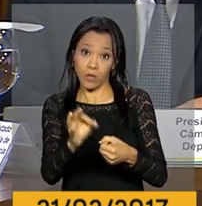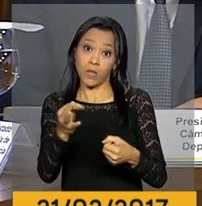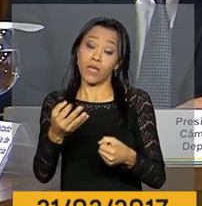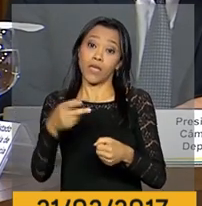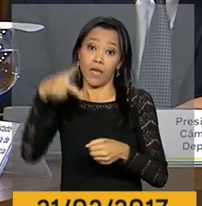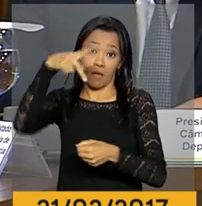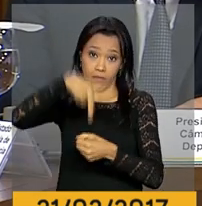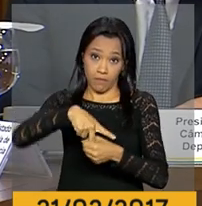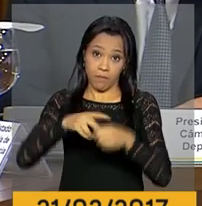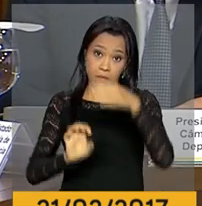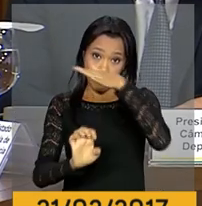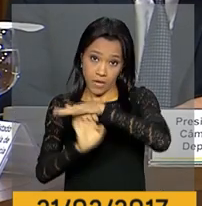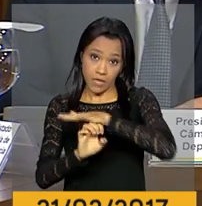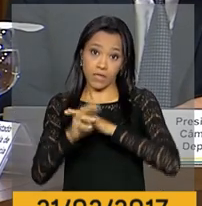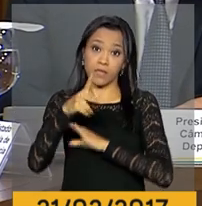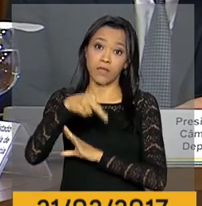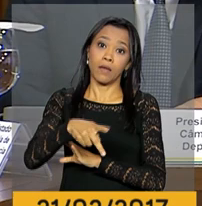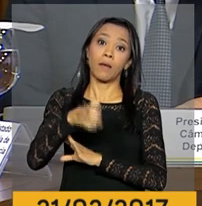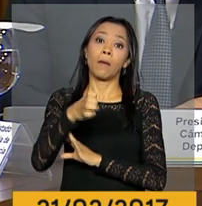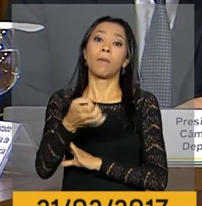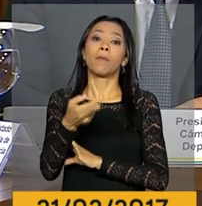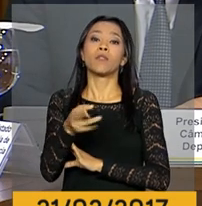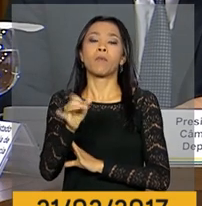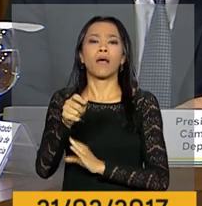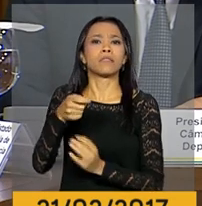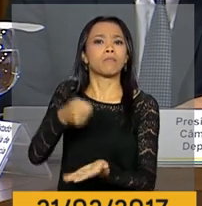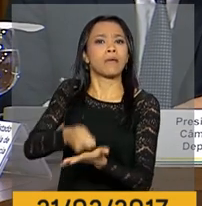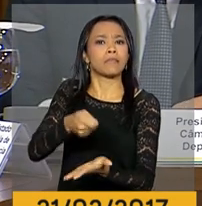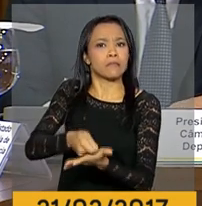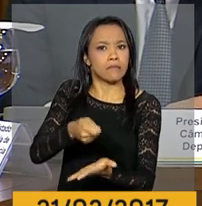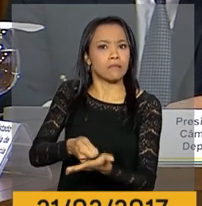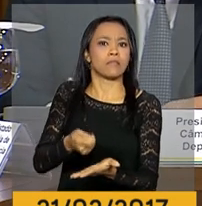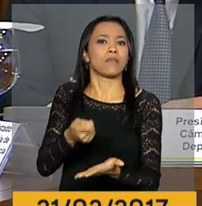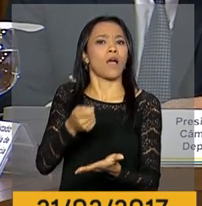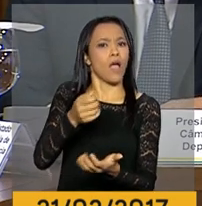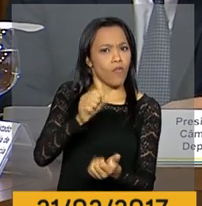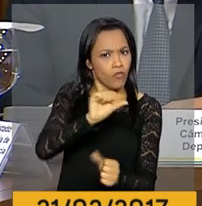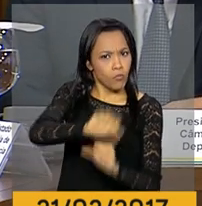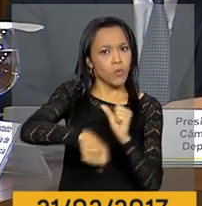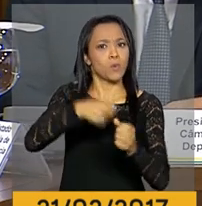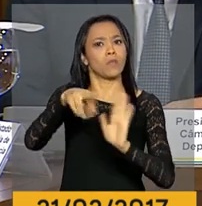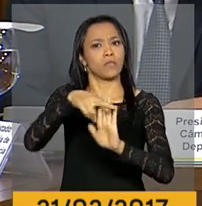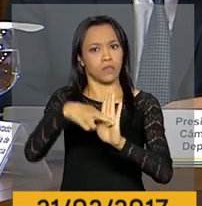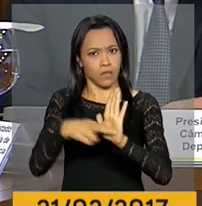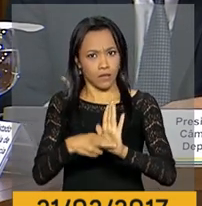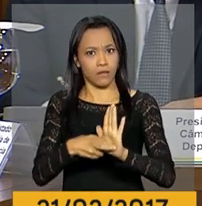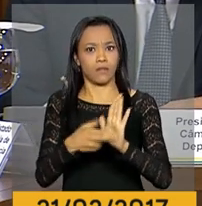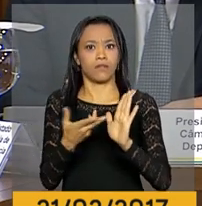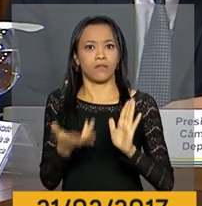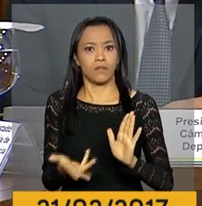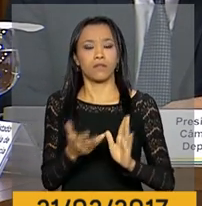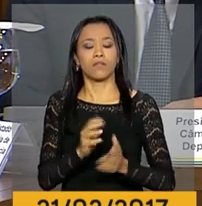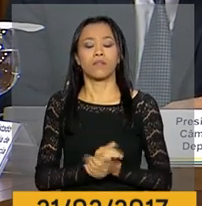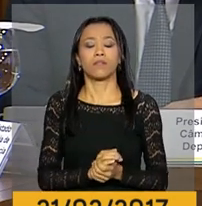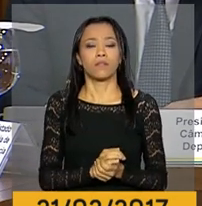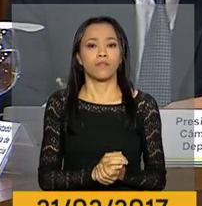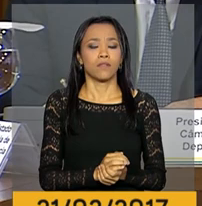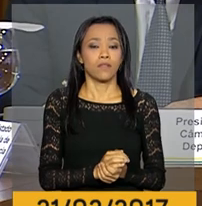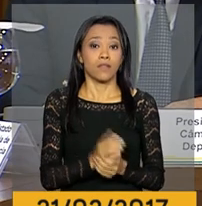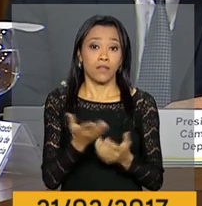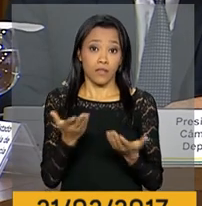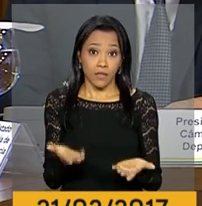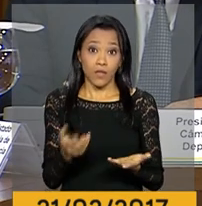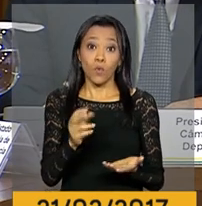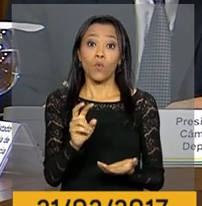Obrigatoriamente participaria e bastou esta modificação para que convenhamos a o